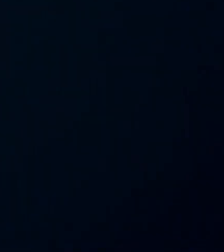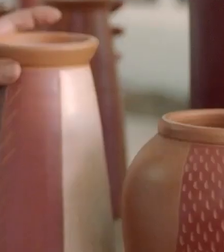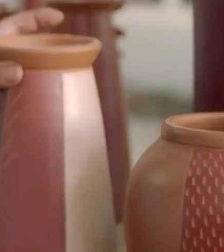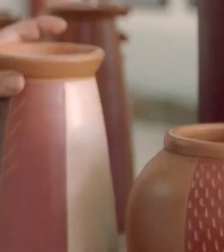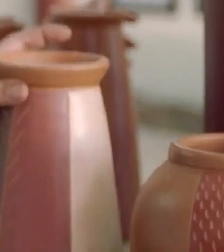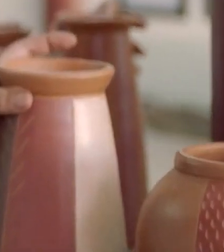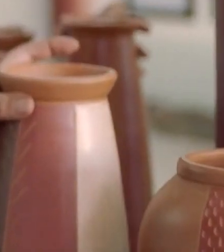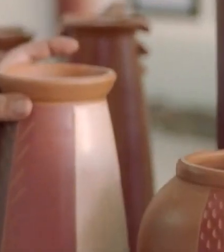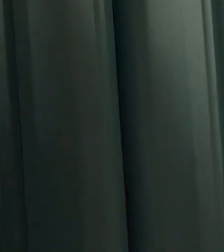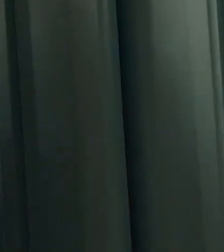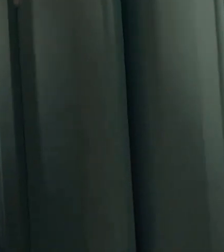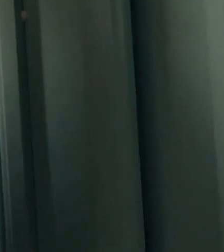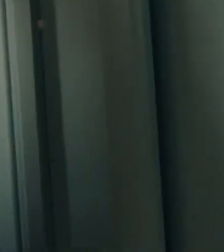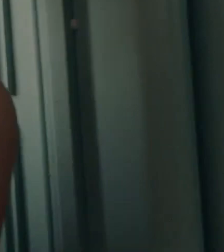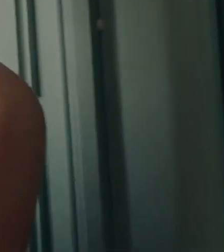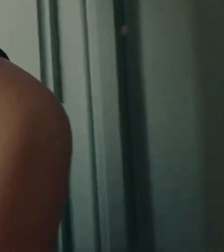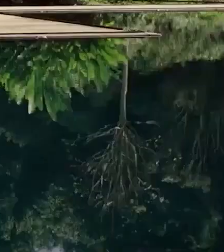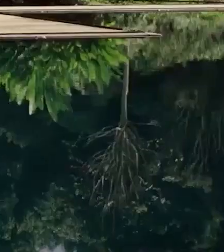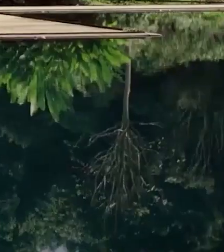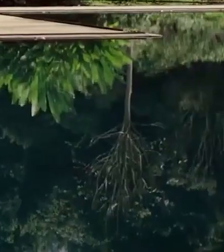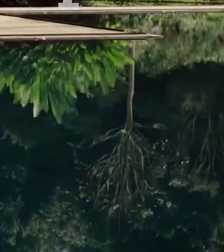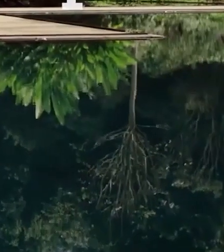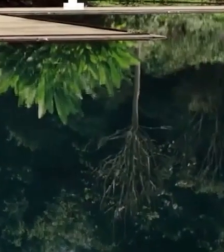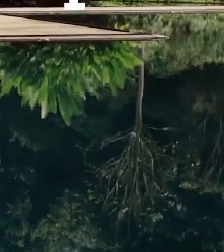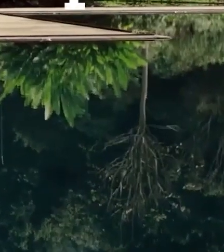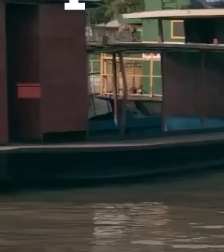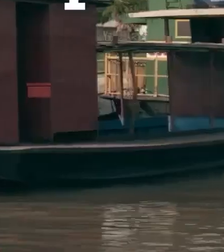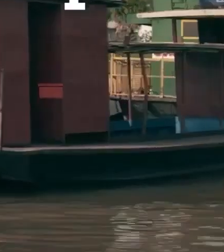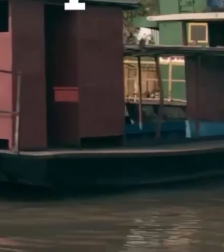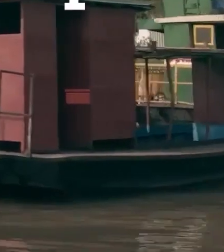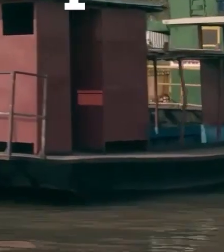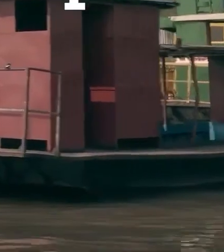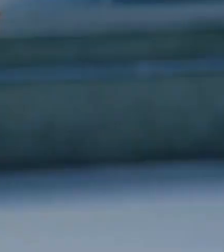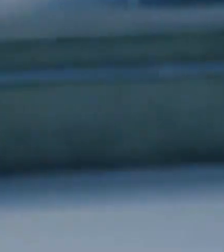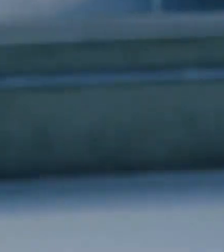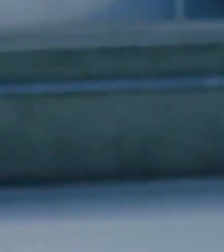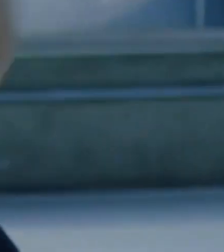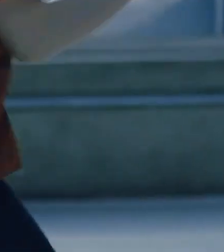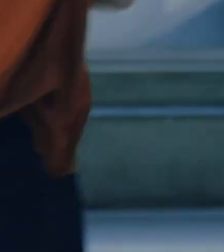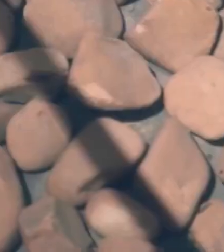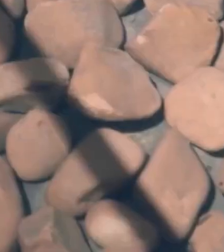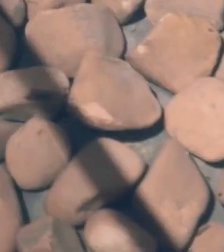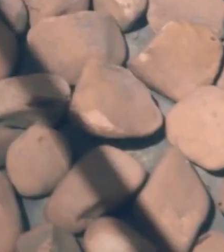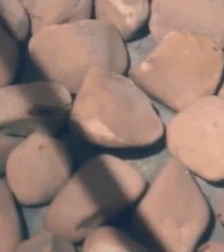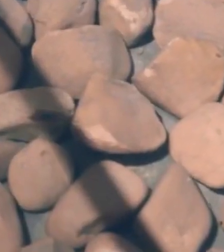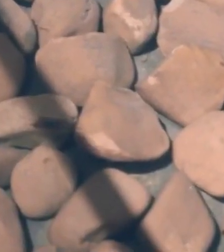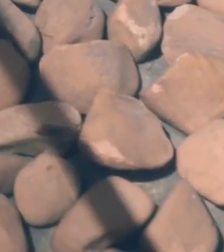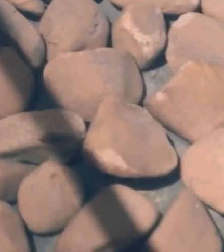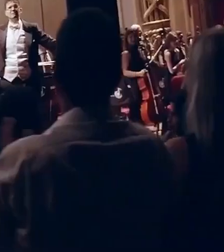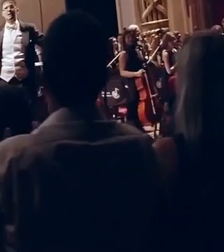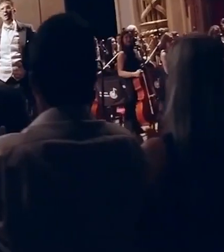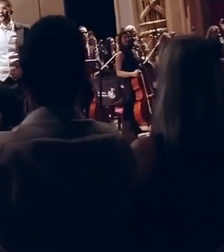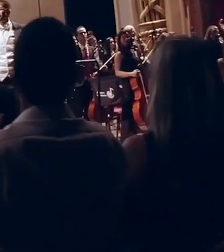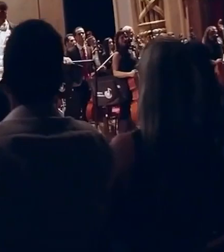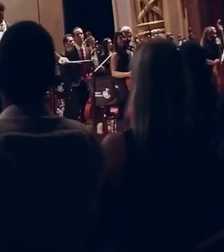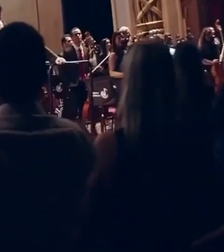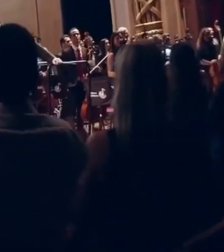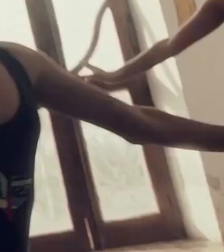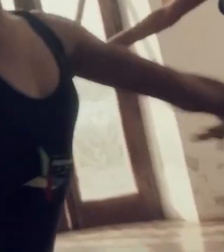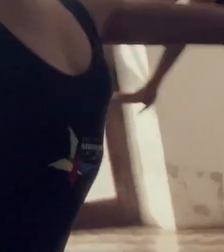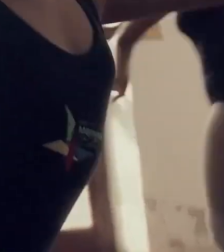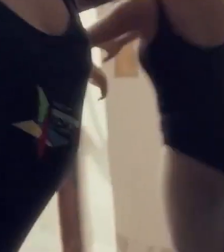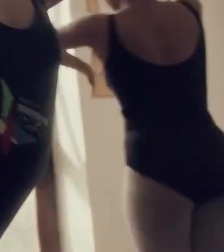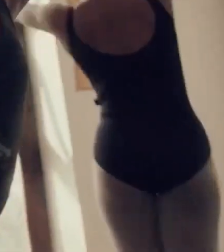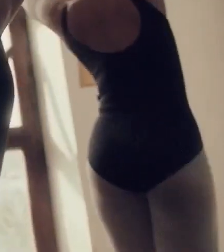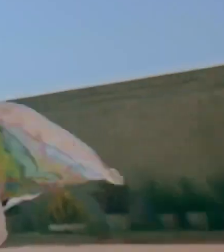museus ou apreciando obras de arte. 160 municípios. Onde tem cultura, a Vale